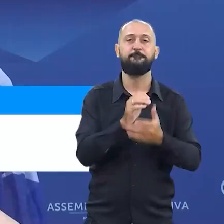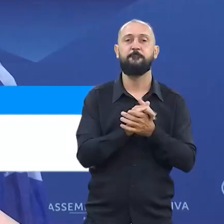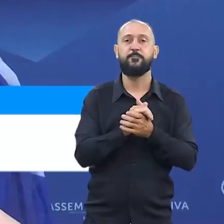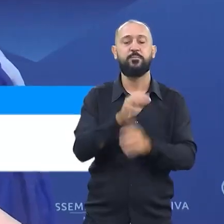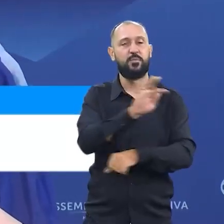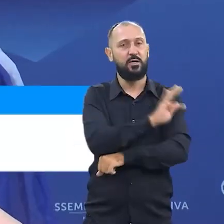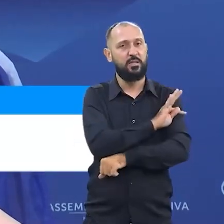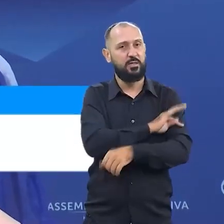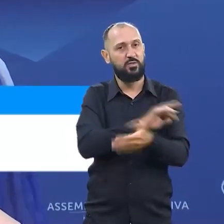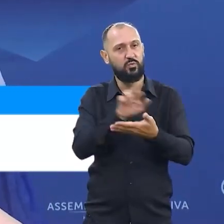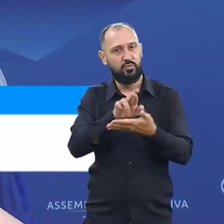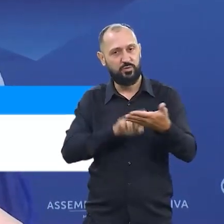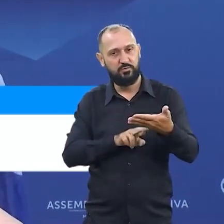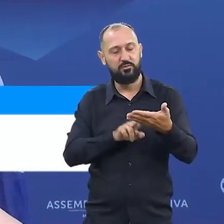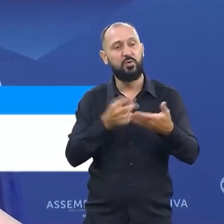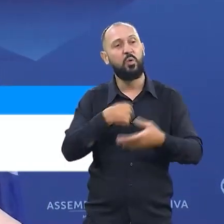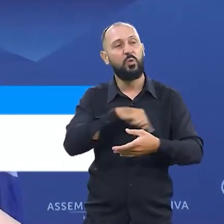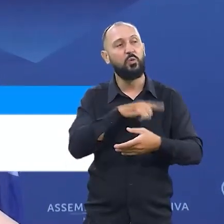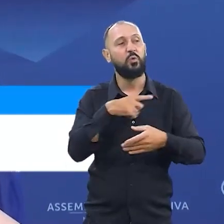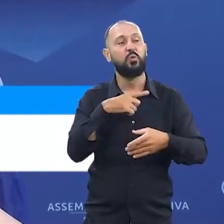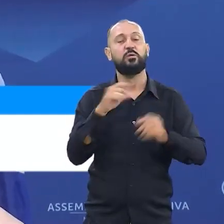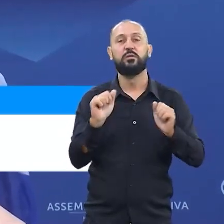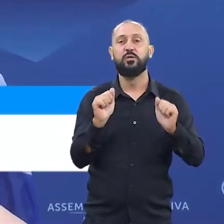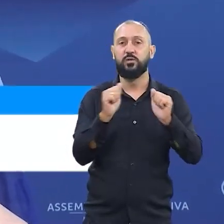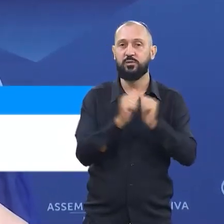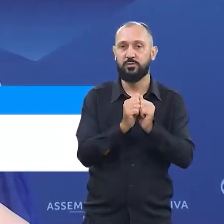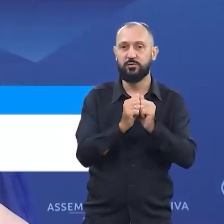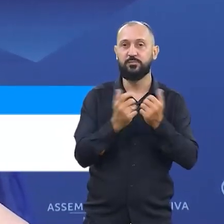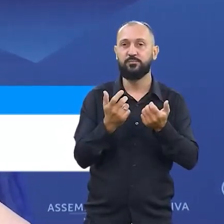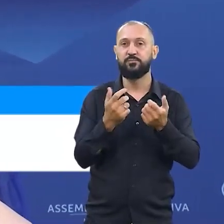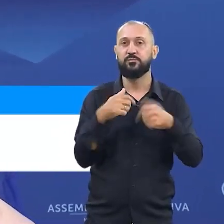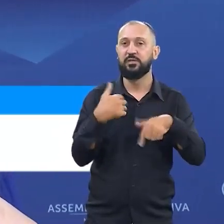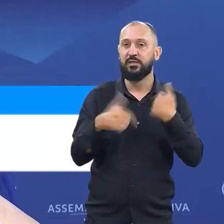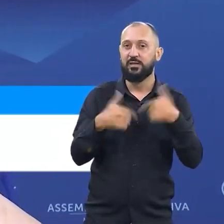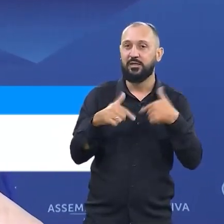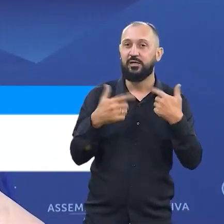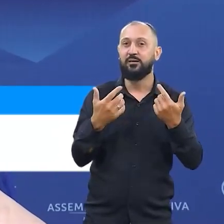esses alunos de técnicas de redação. Então, nós estamos já